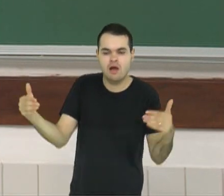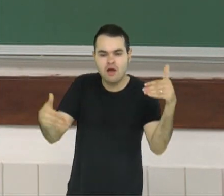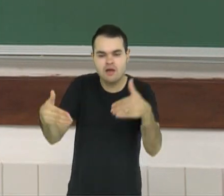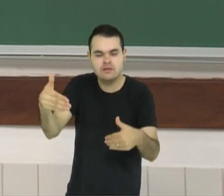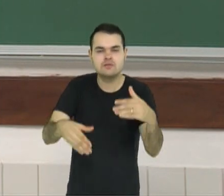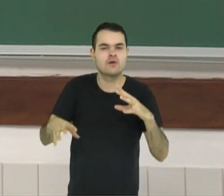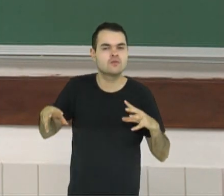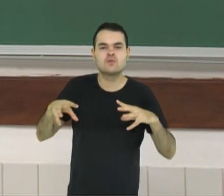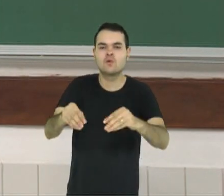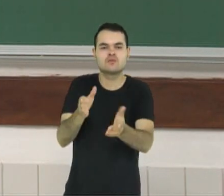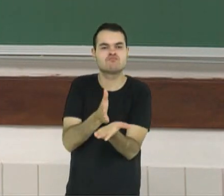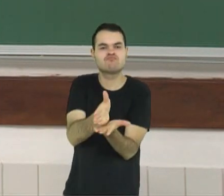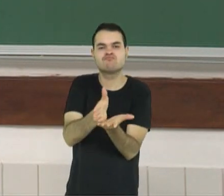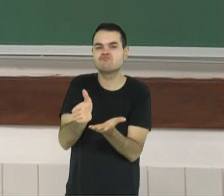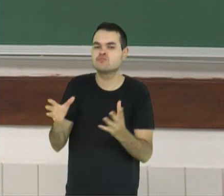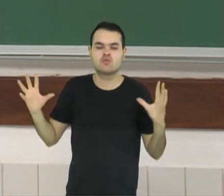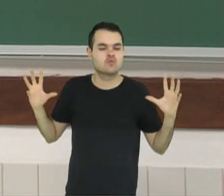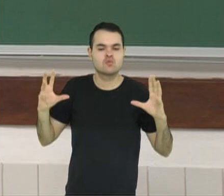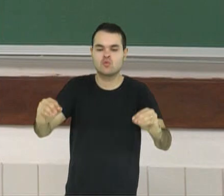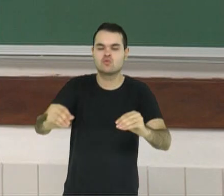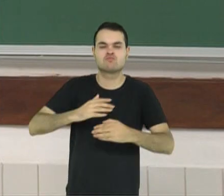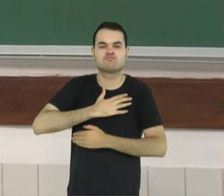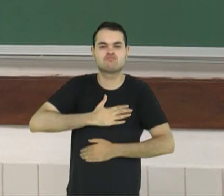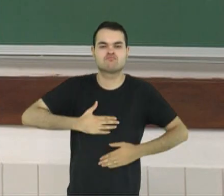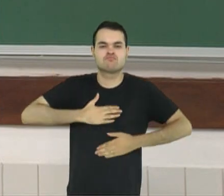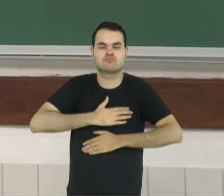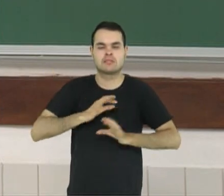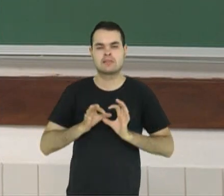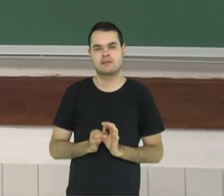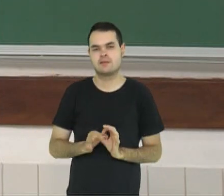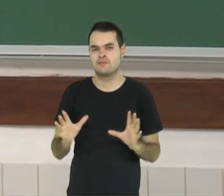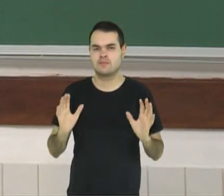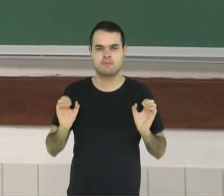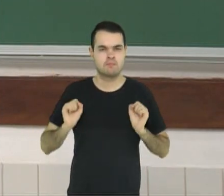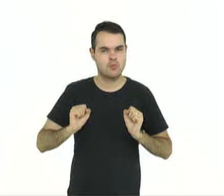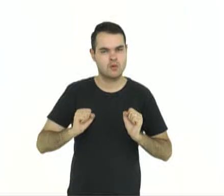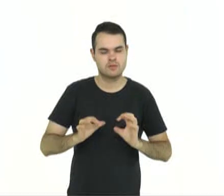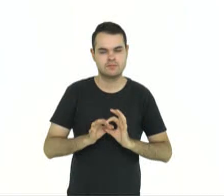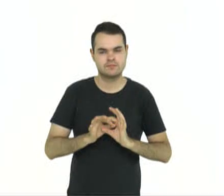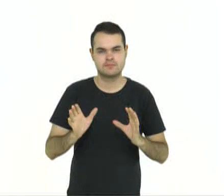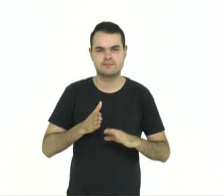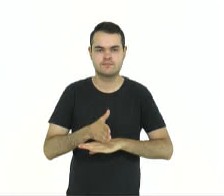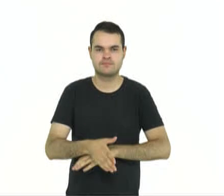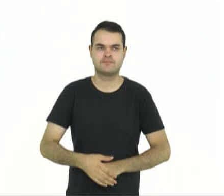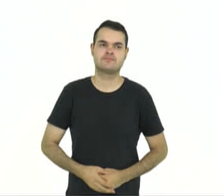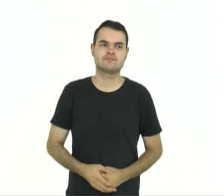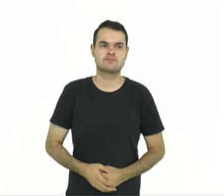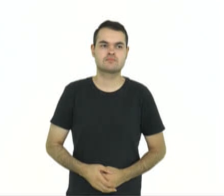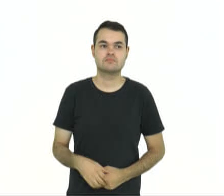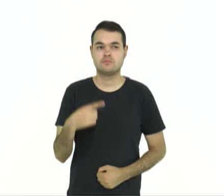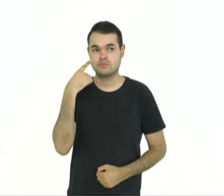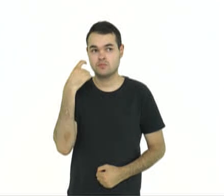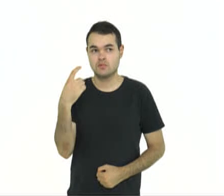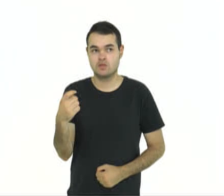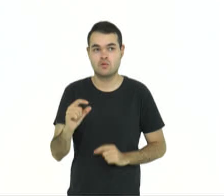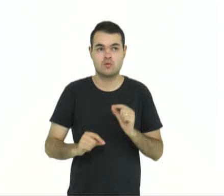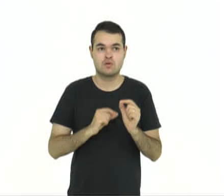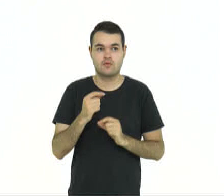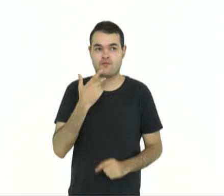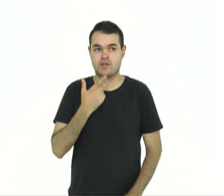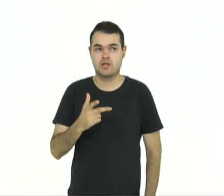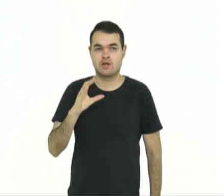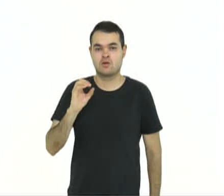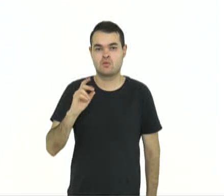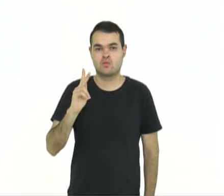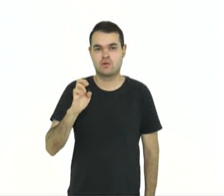Então as pessoas tinham acesso a isso e poderiam participar disso livremente. O interessante, a gente vai falar sobre